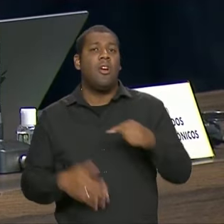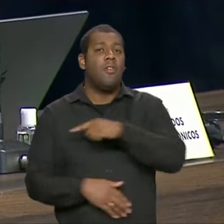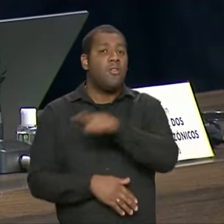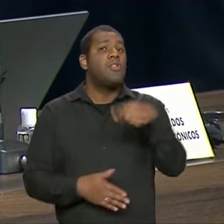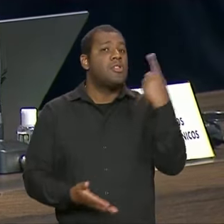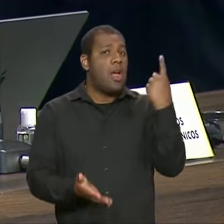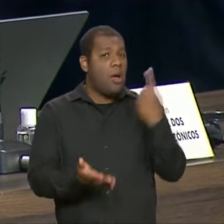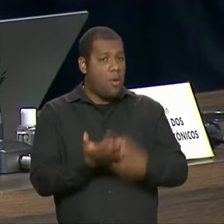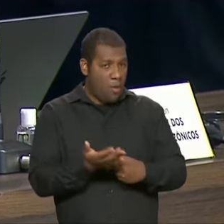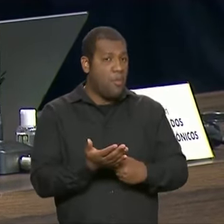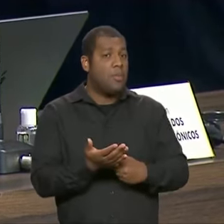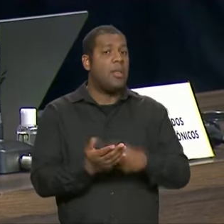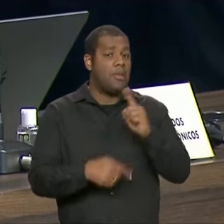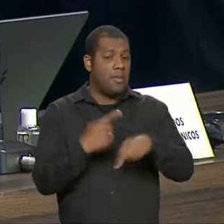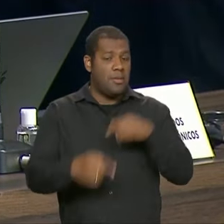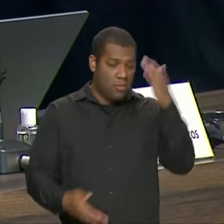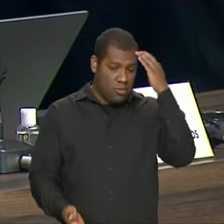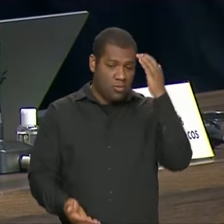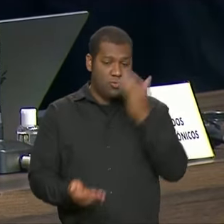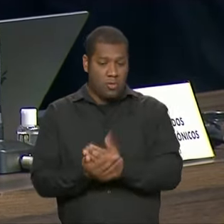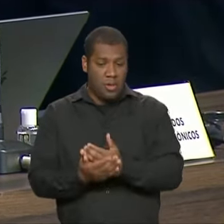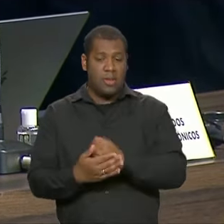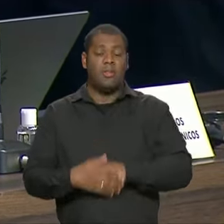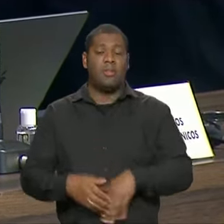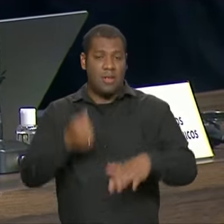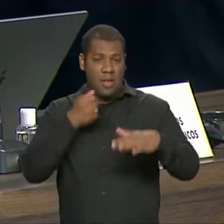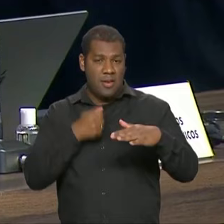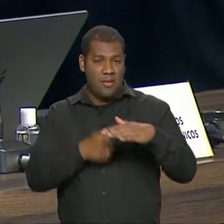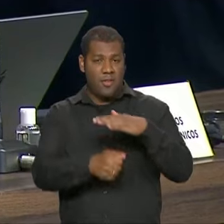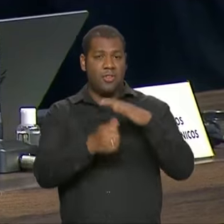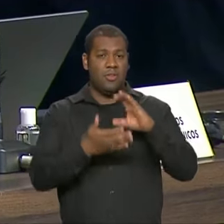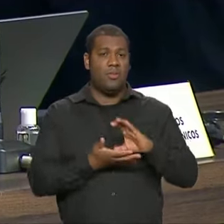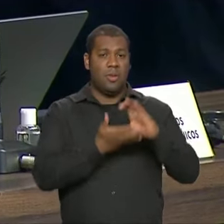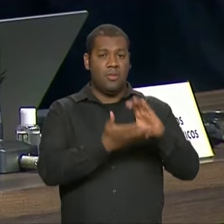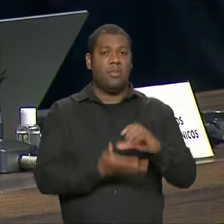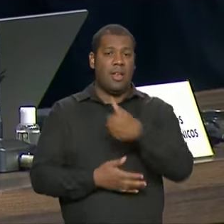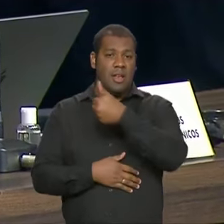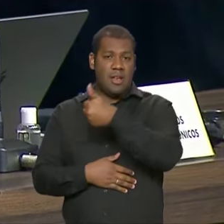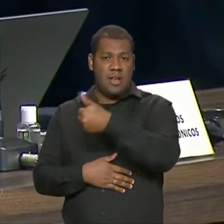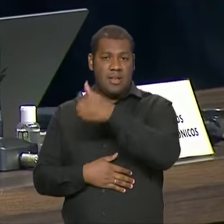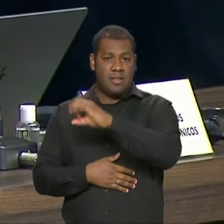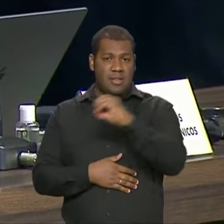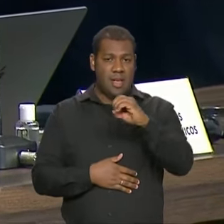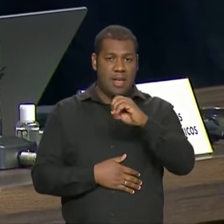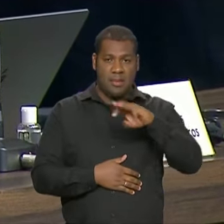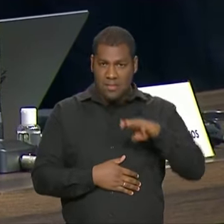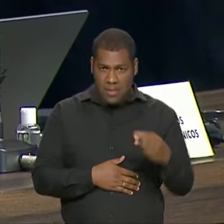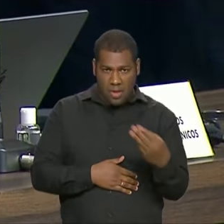uma década, colaborando com 100 mil milhões de dólares anuais com